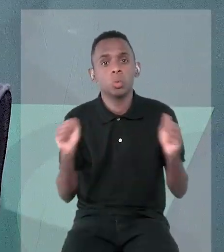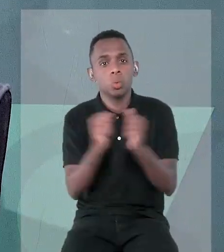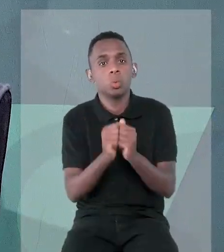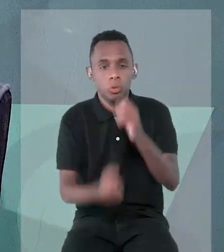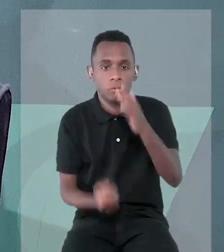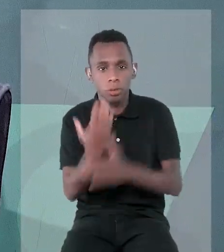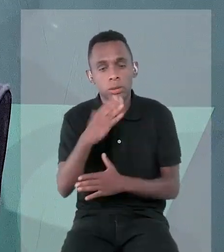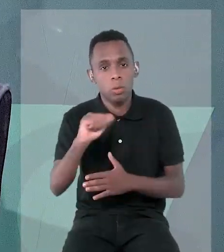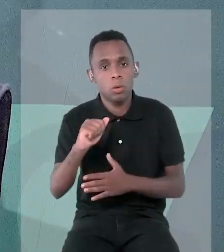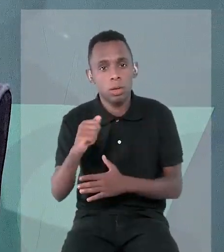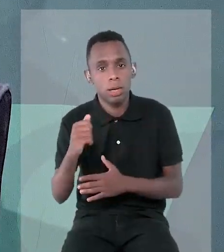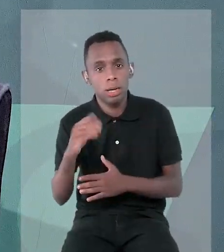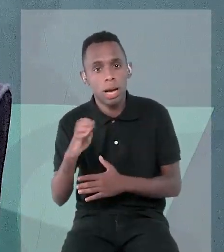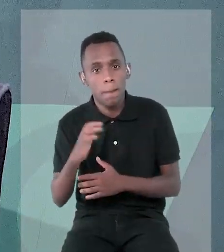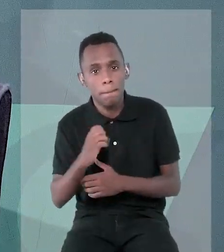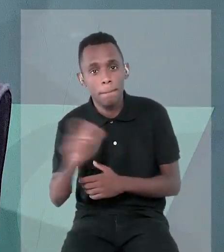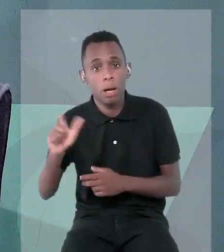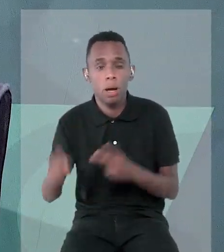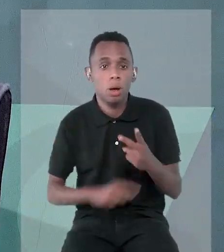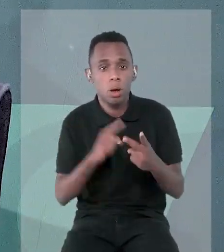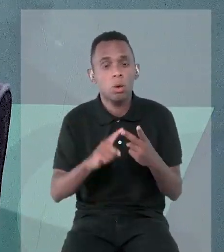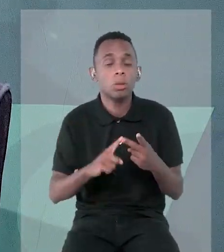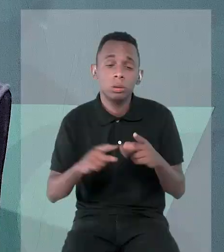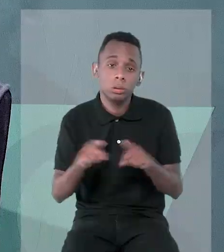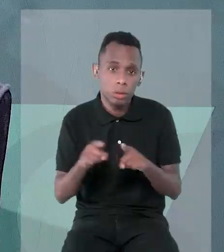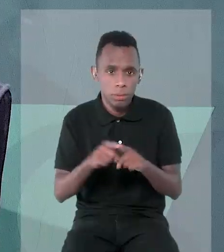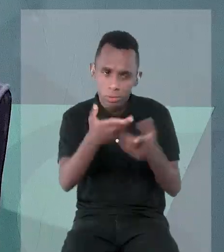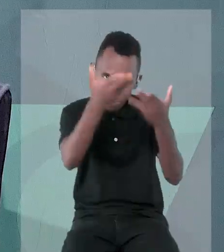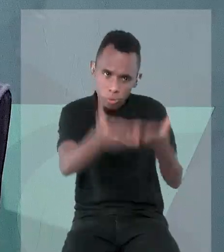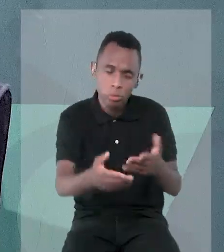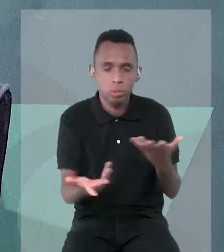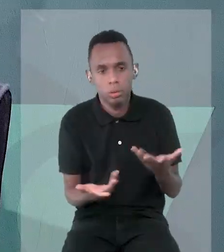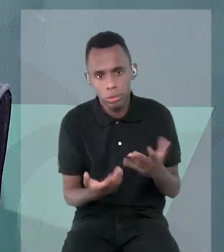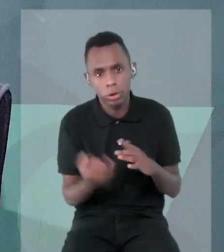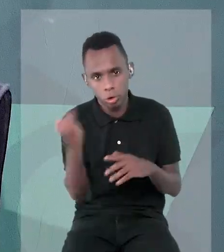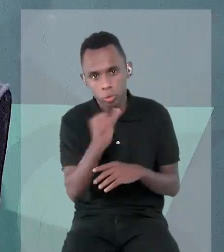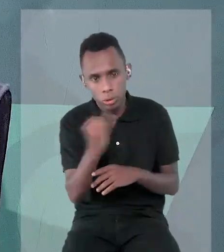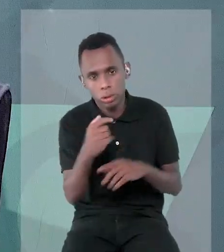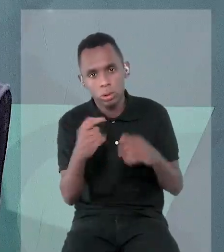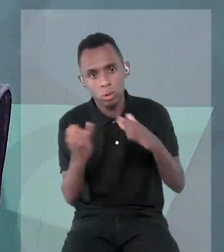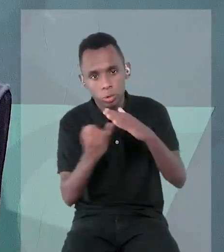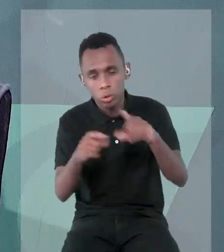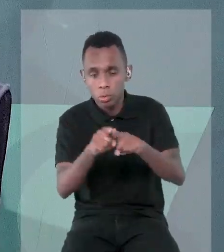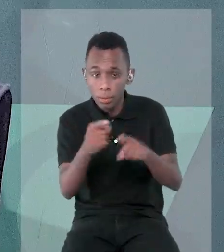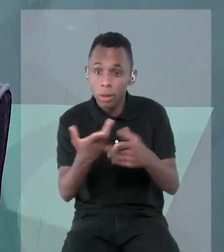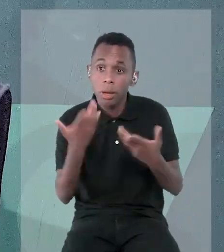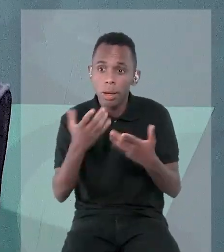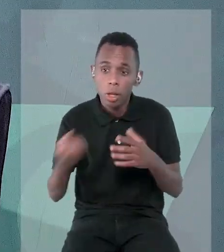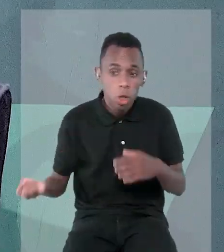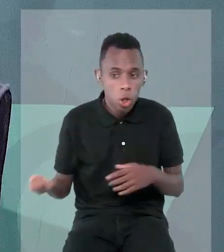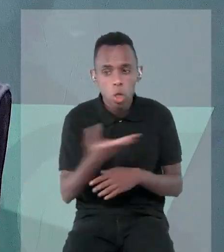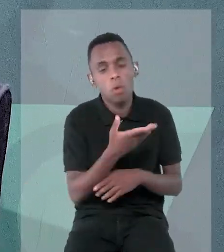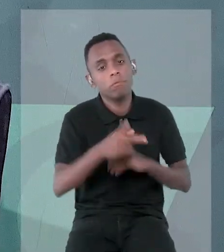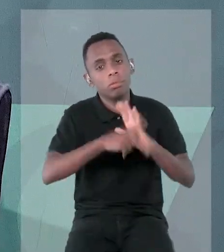Fundação Dom Cabral e outros parceiros, como, por exemplo, a RAT, né, que você representa aqui hoje, é de conseguir modelizar esse